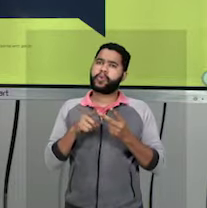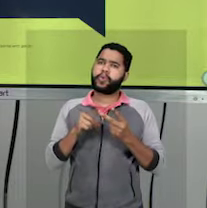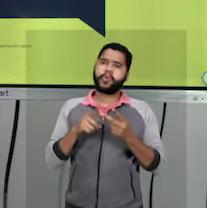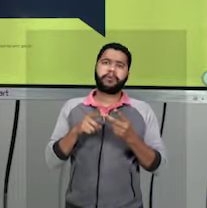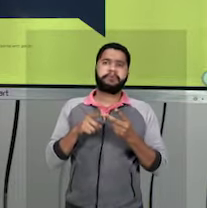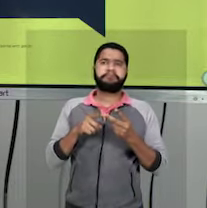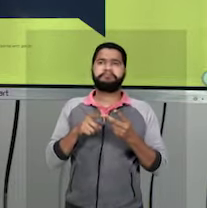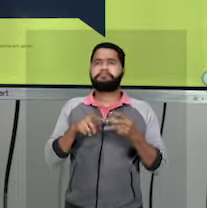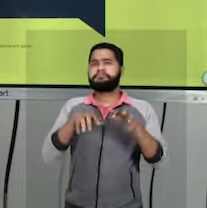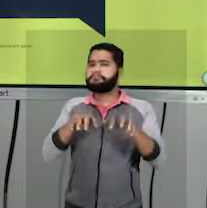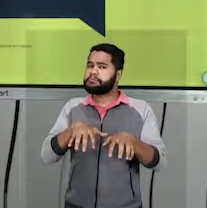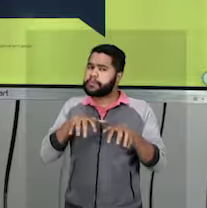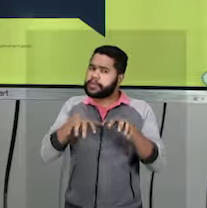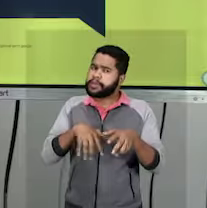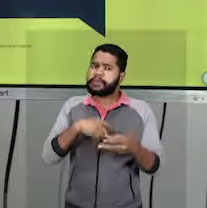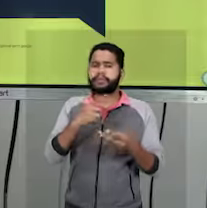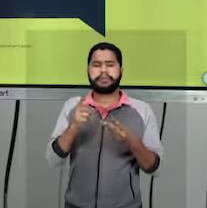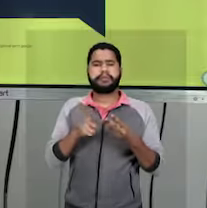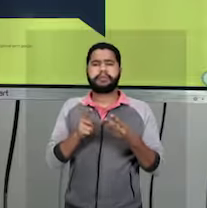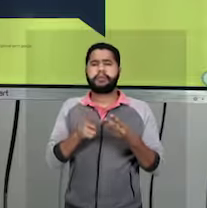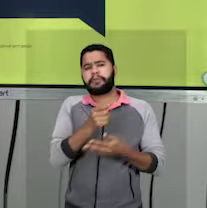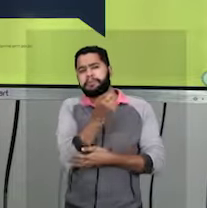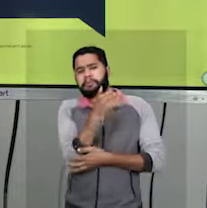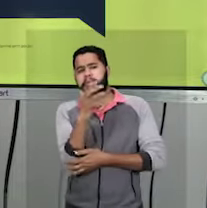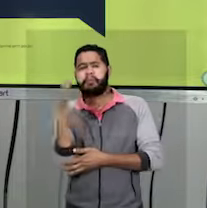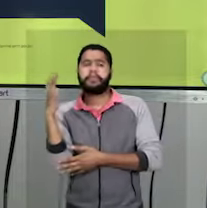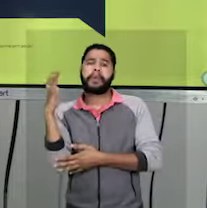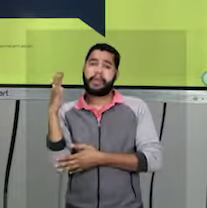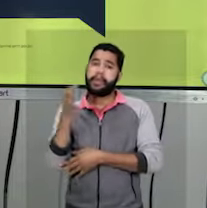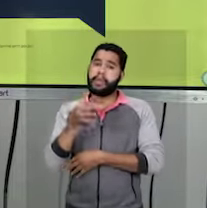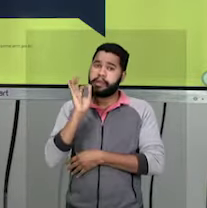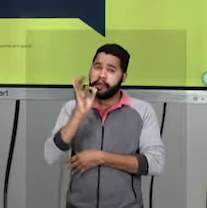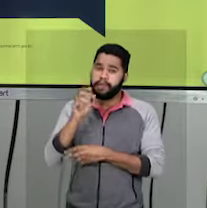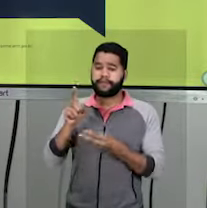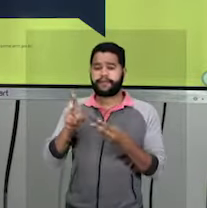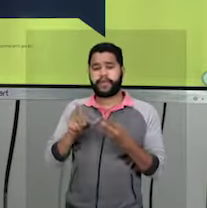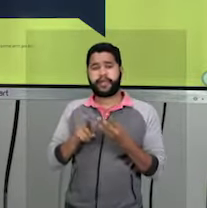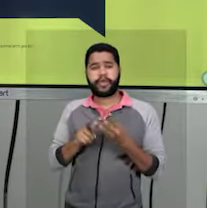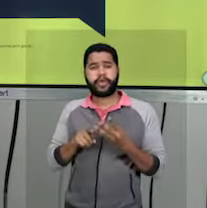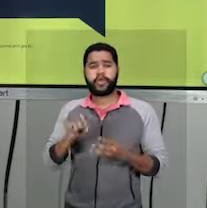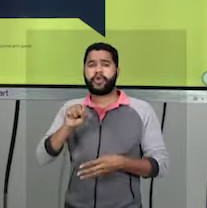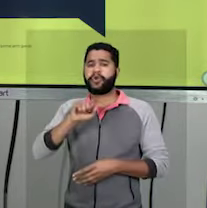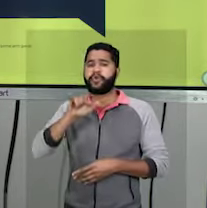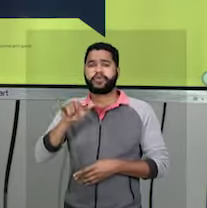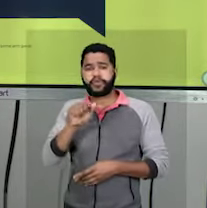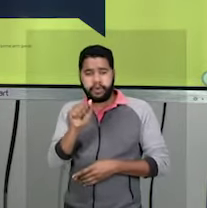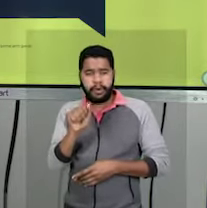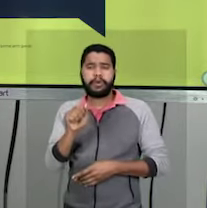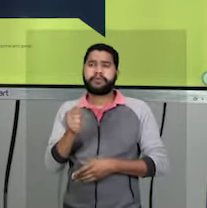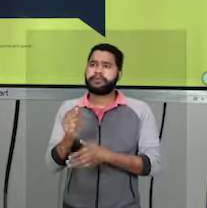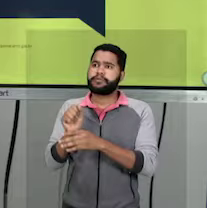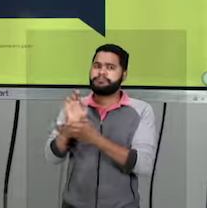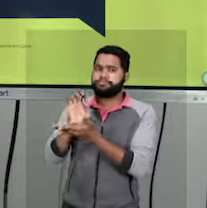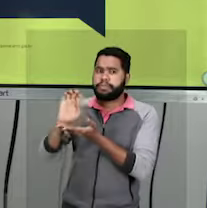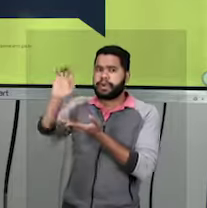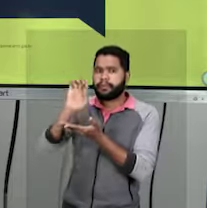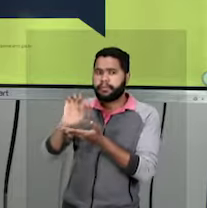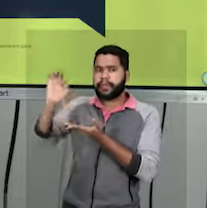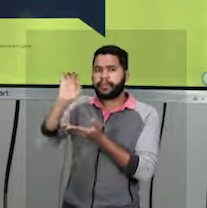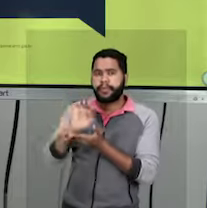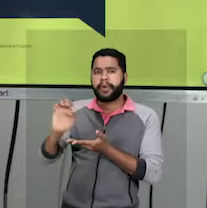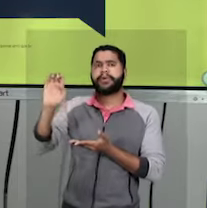ou de de vegetais com meu caso do Café da soja que é um produto que a gente só fica muito